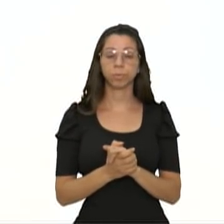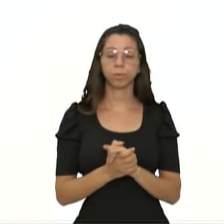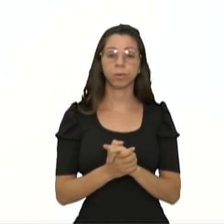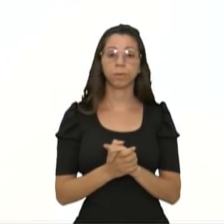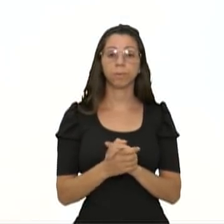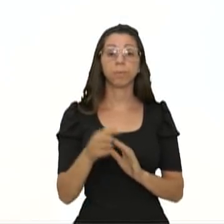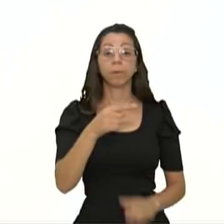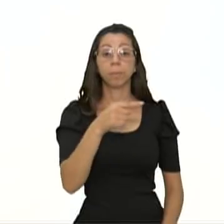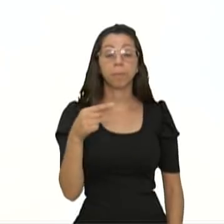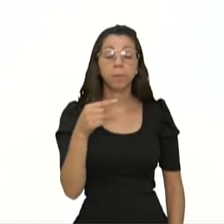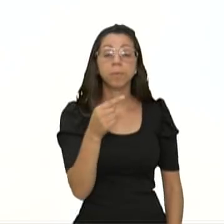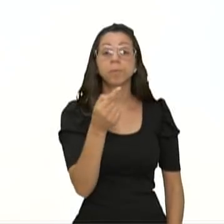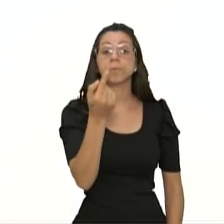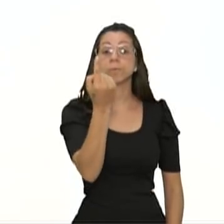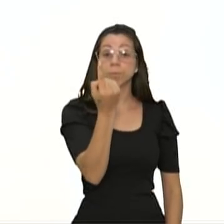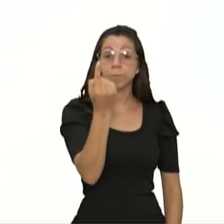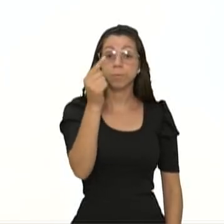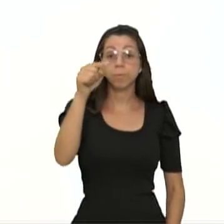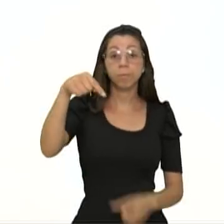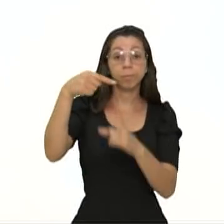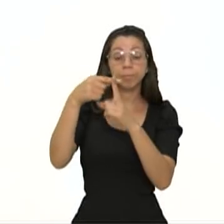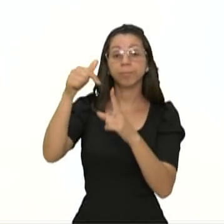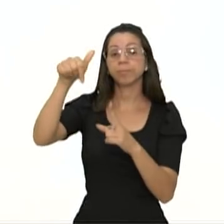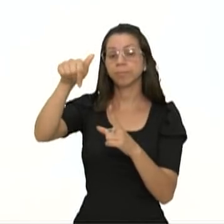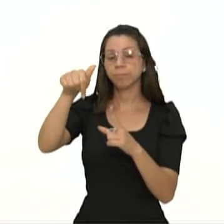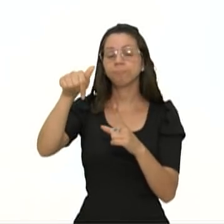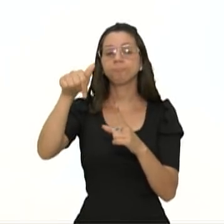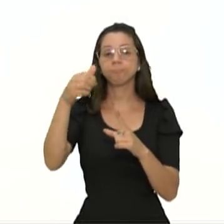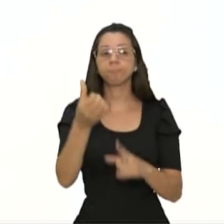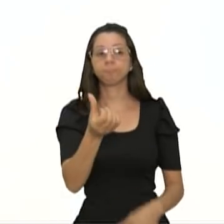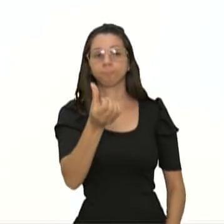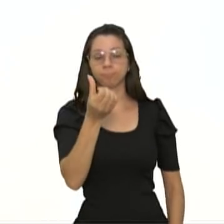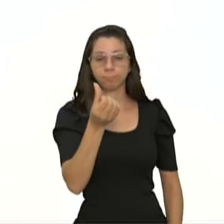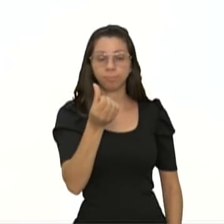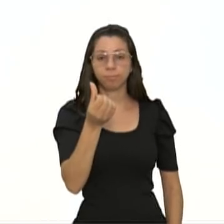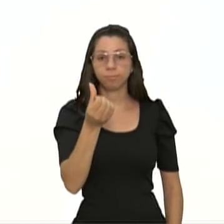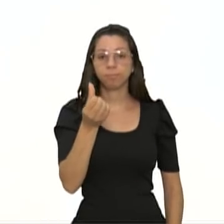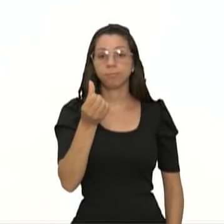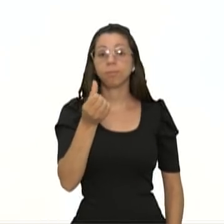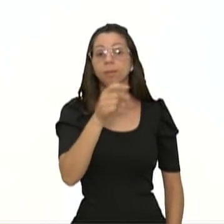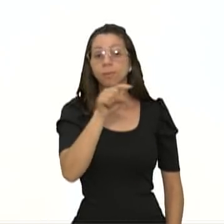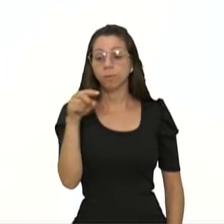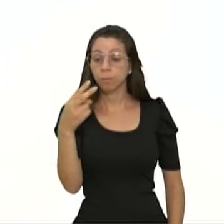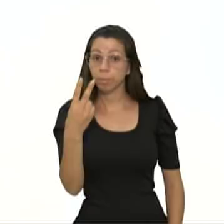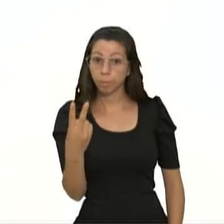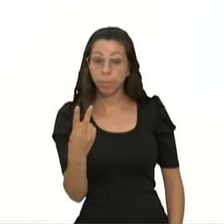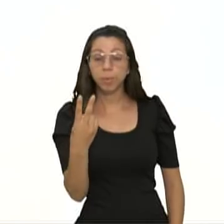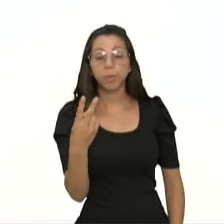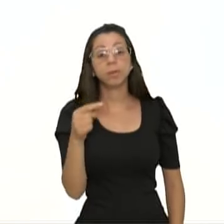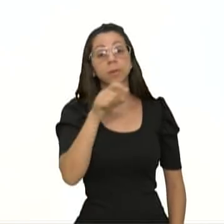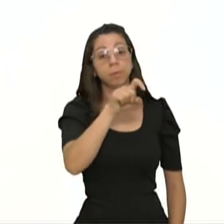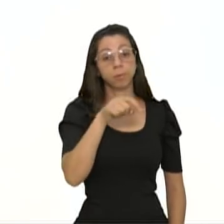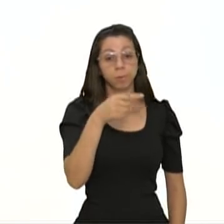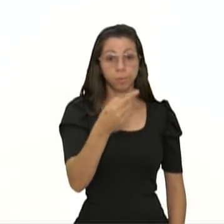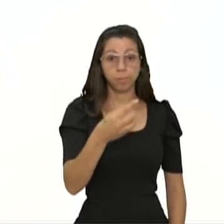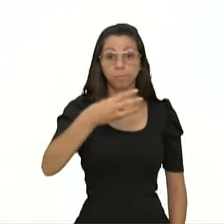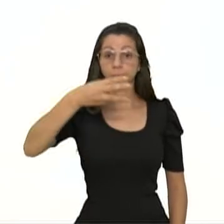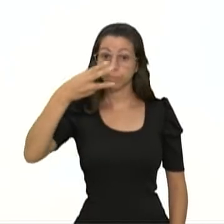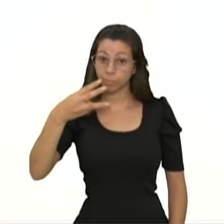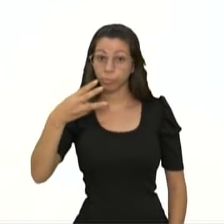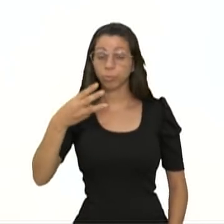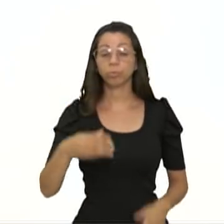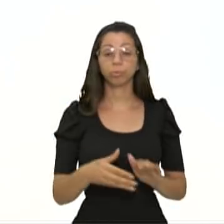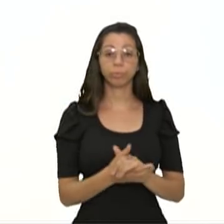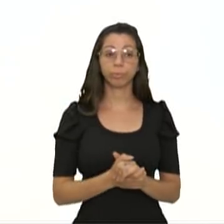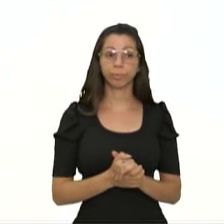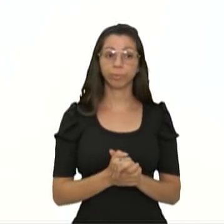Menos 1 mais 7, 6, dividido por 2, x1 igual a 3. Quem é o x2? Menos 1 menos